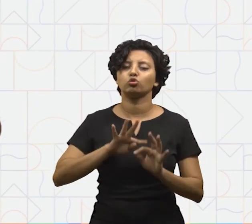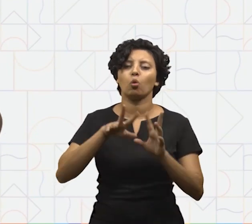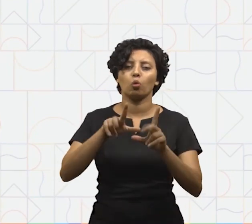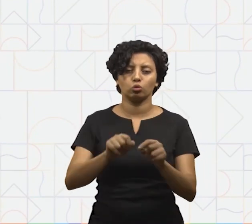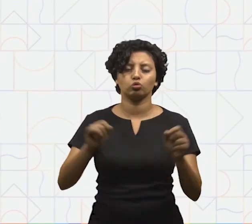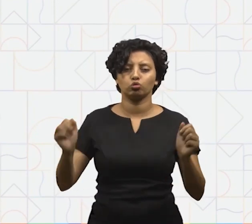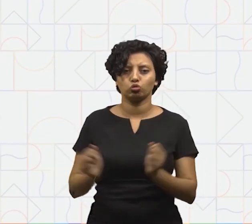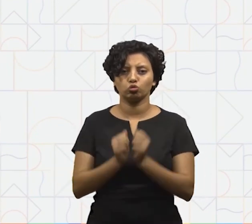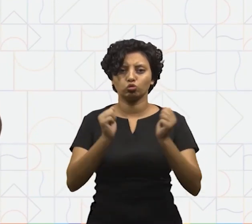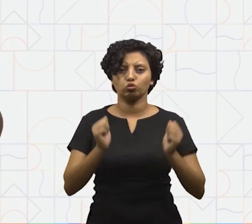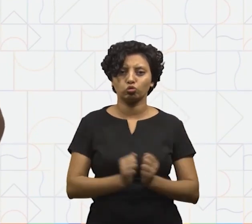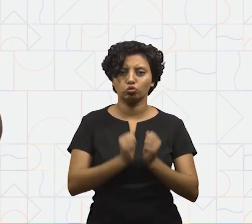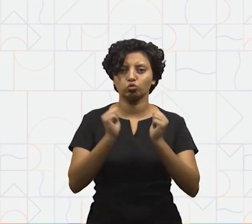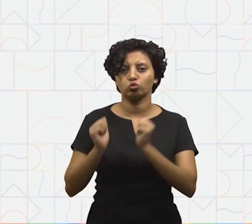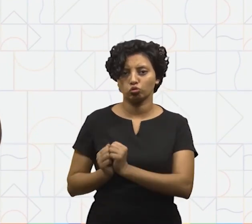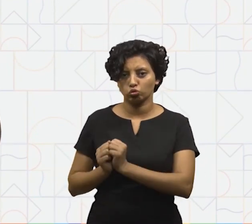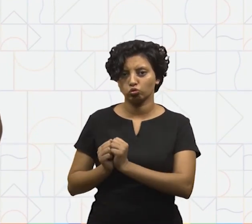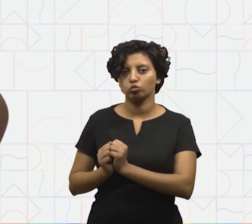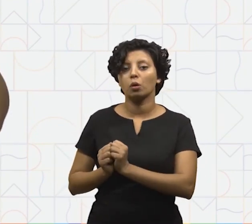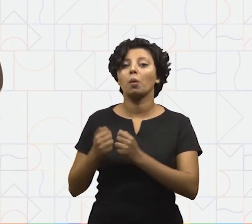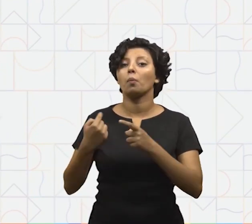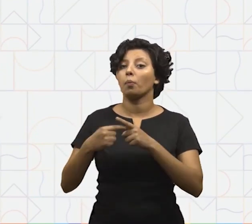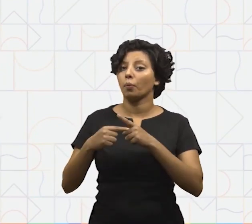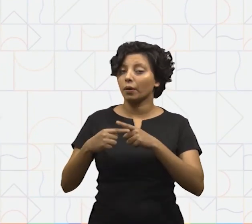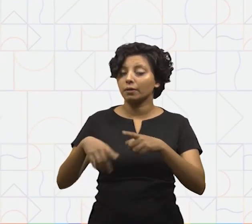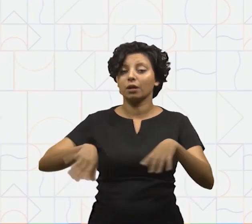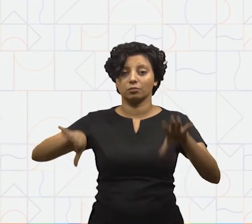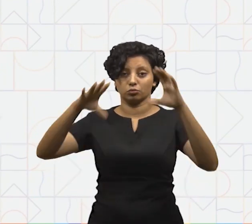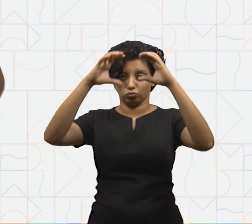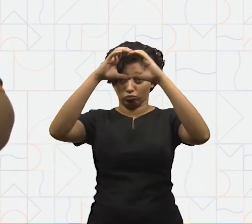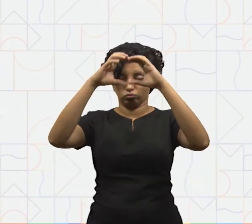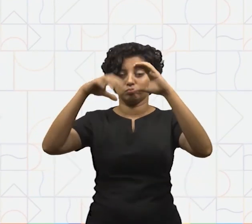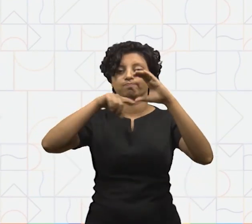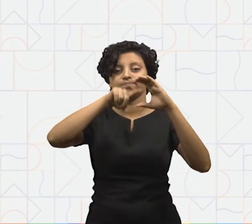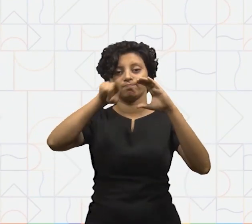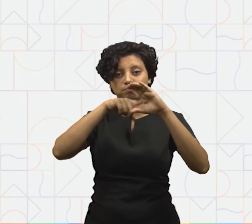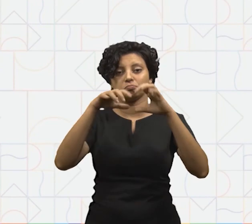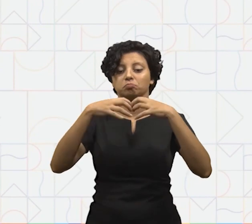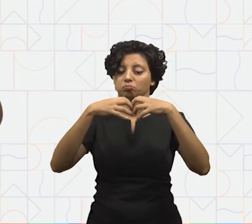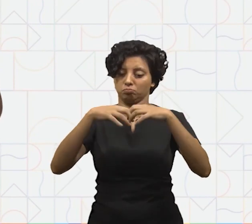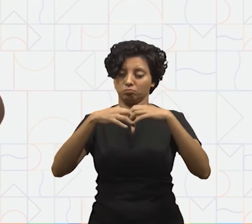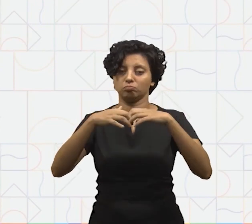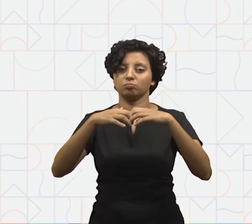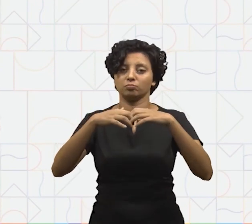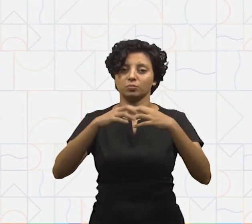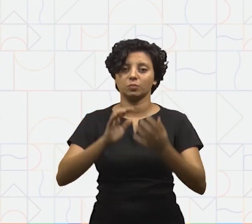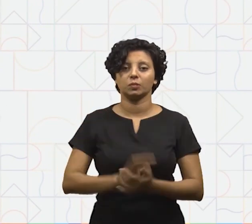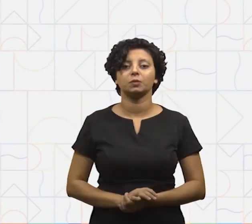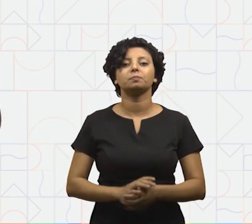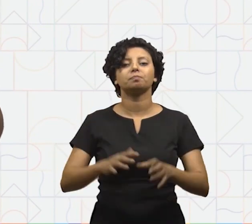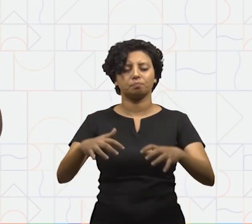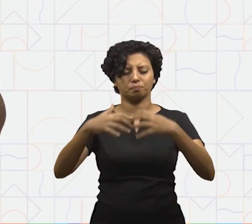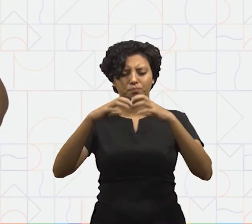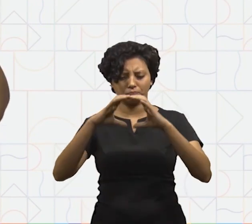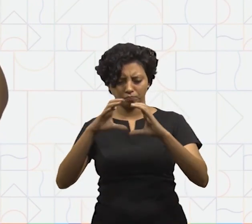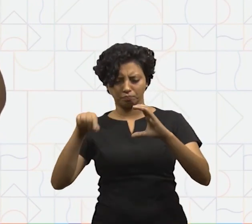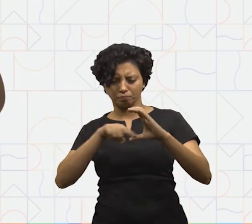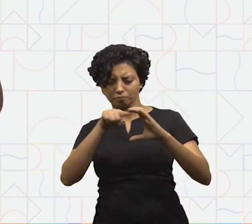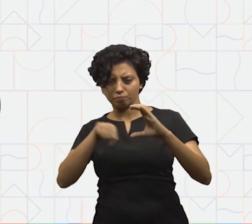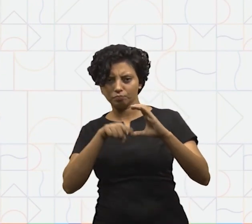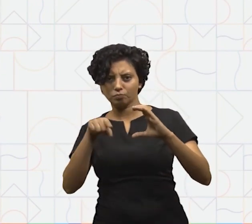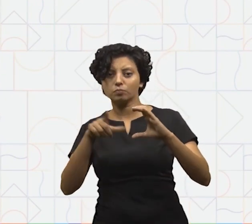conjunto, graças ao encéfalo que existe dentro da nossa cabeça. O encéfalo é o local